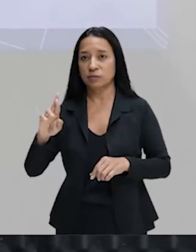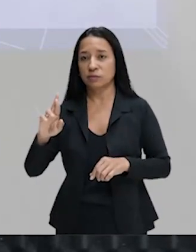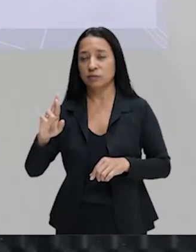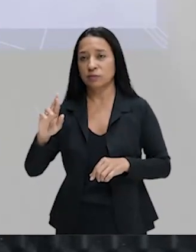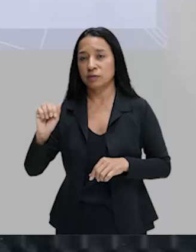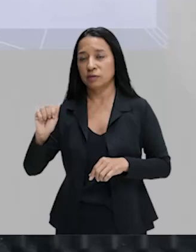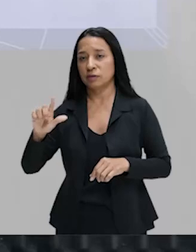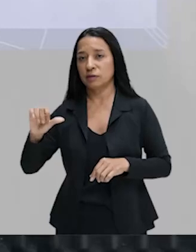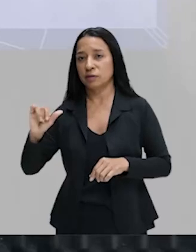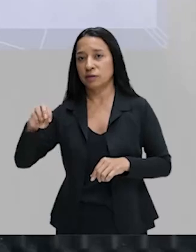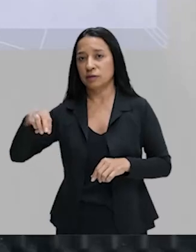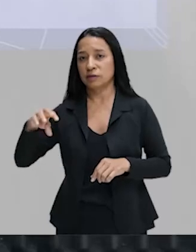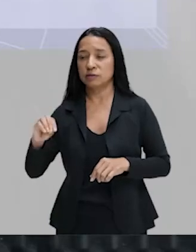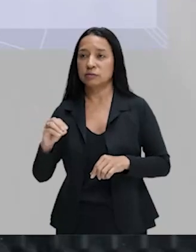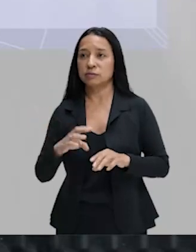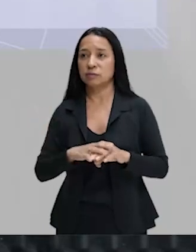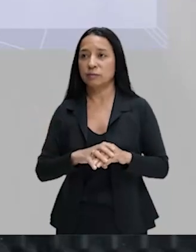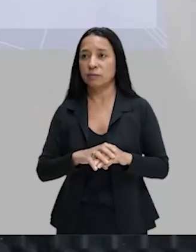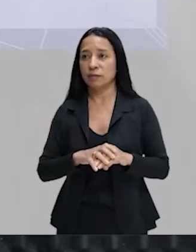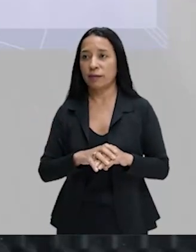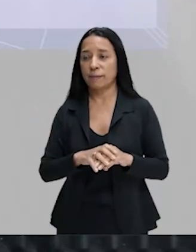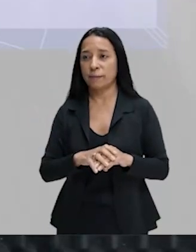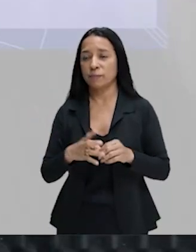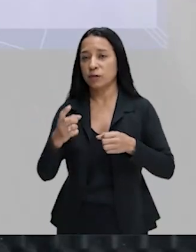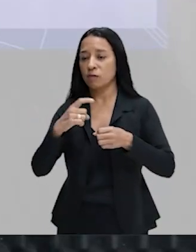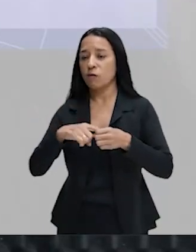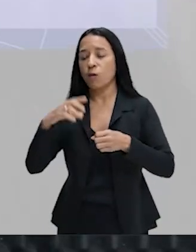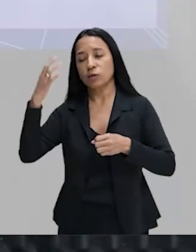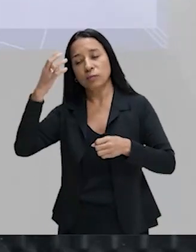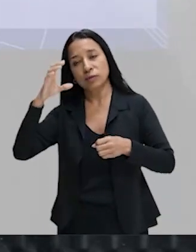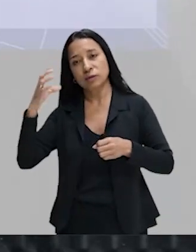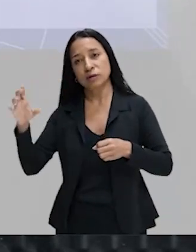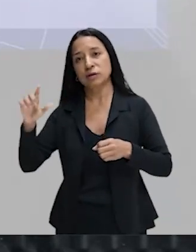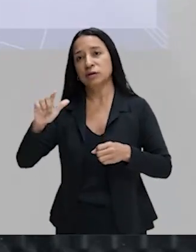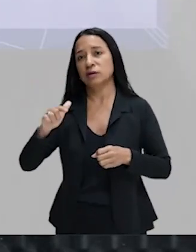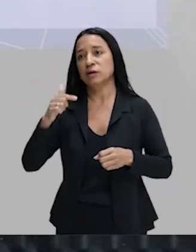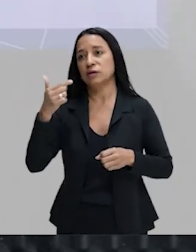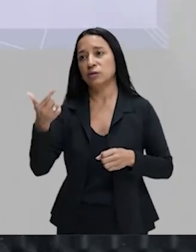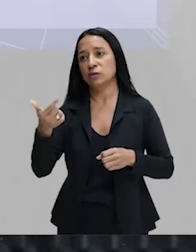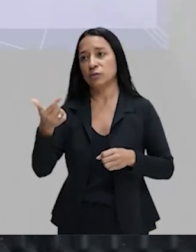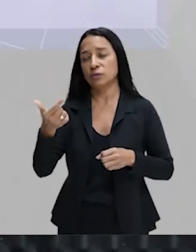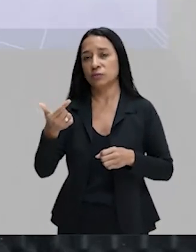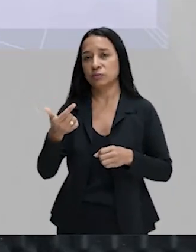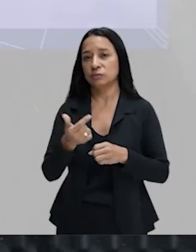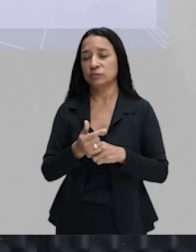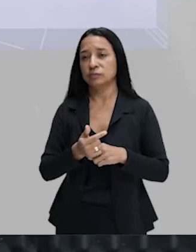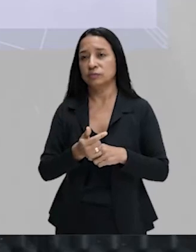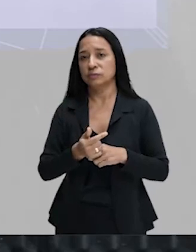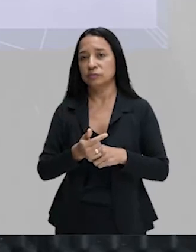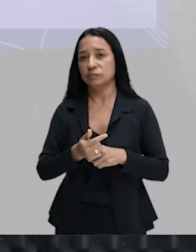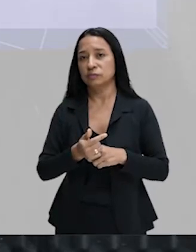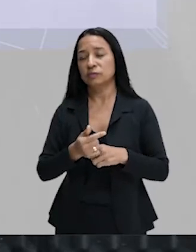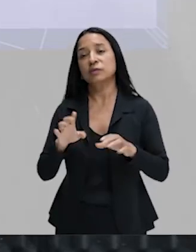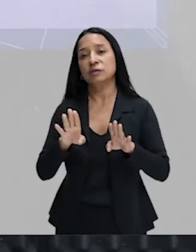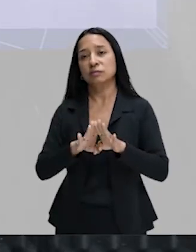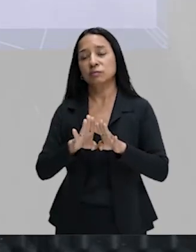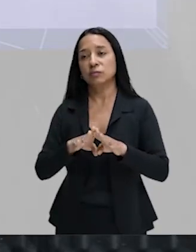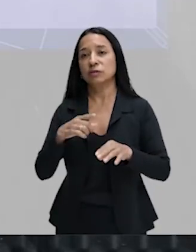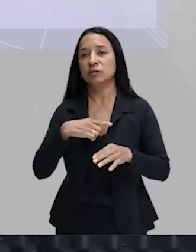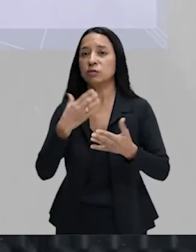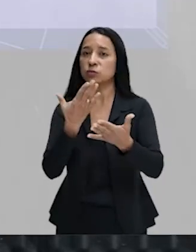né, com o realismo. Um se volta para a ciência, outra se volta para as patologias, né, para as doenças. E aí nós